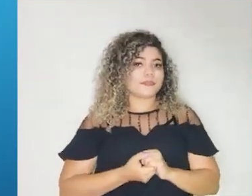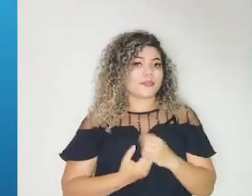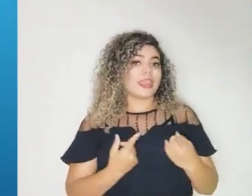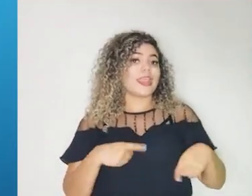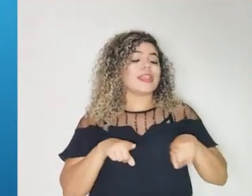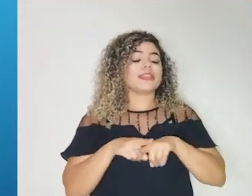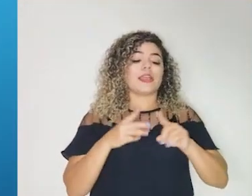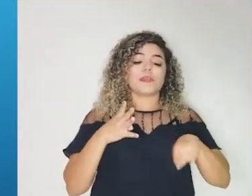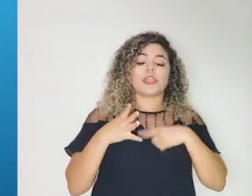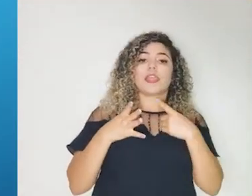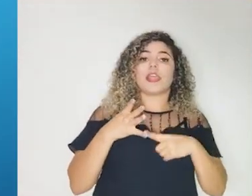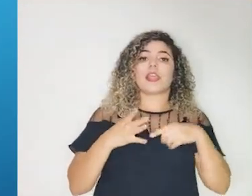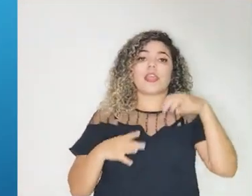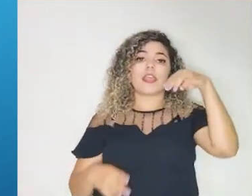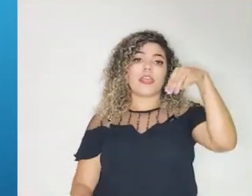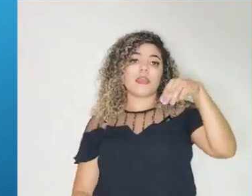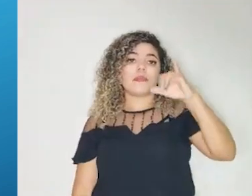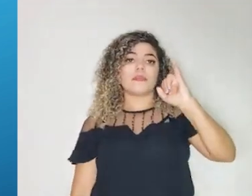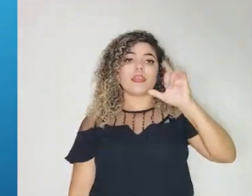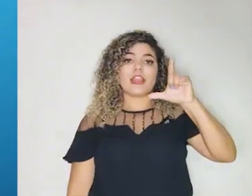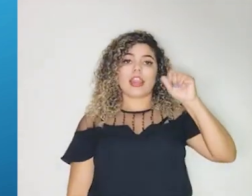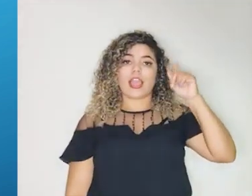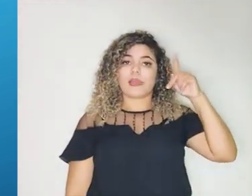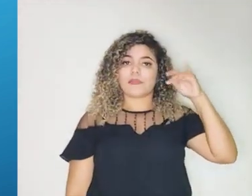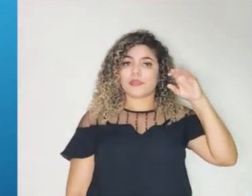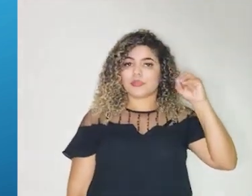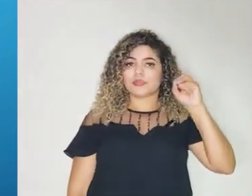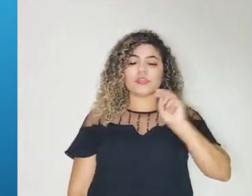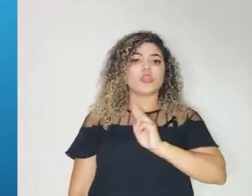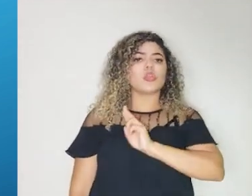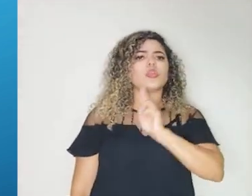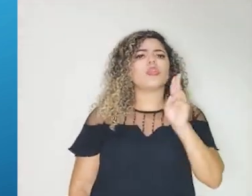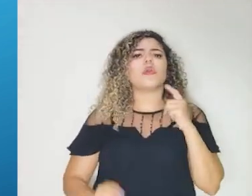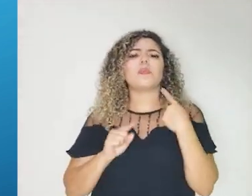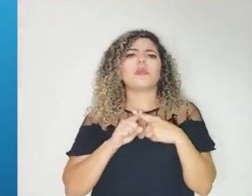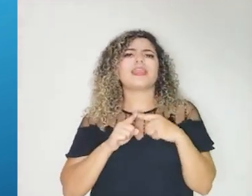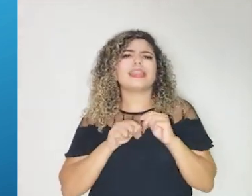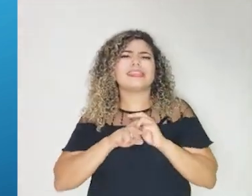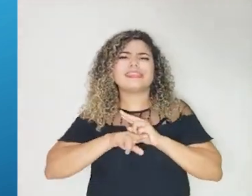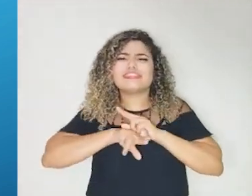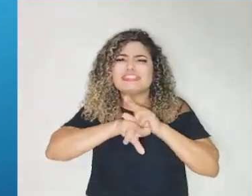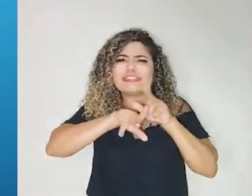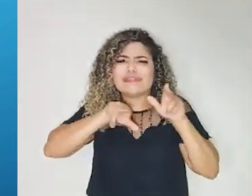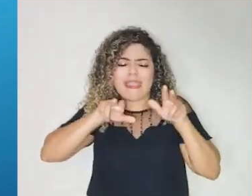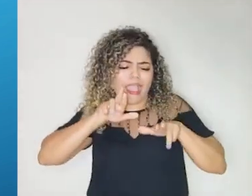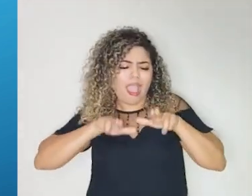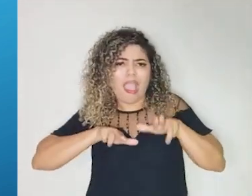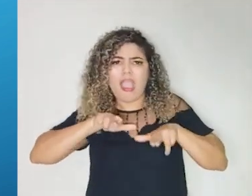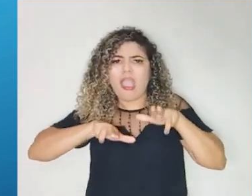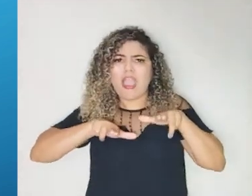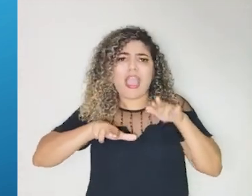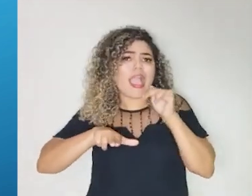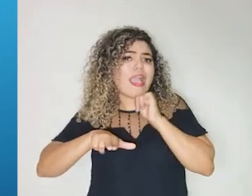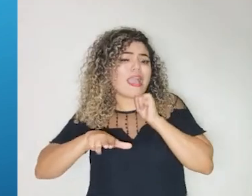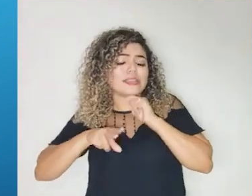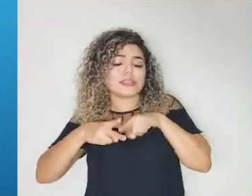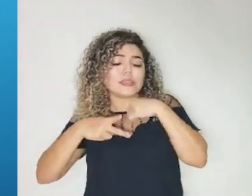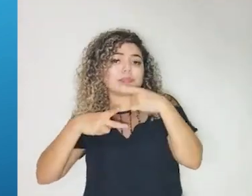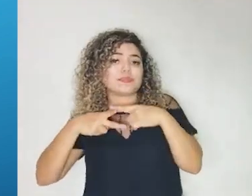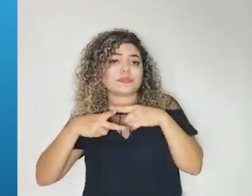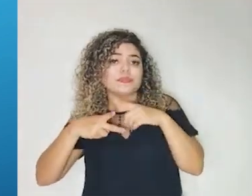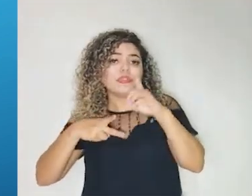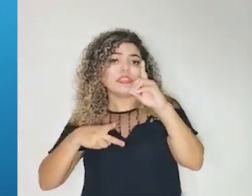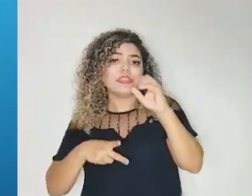outra classificação são os miriápodes, animais assim chamados porque possuem muitas patas. Nós temos 2 representantes,